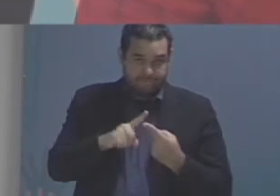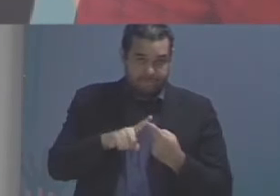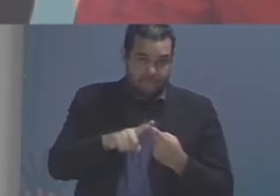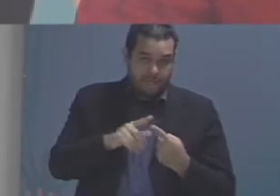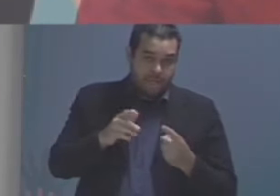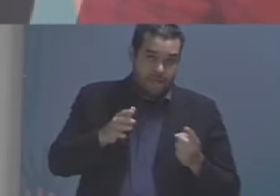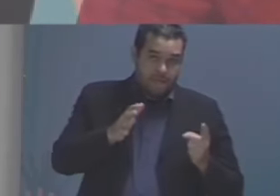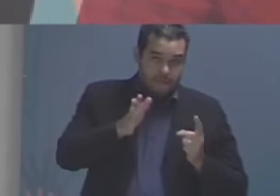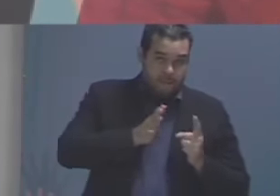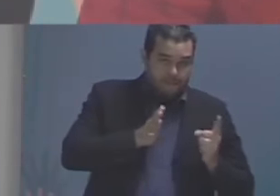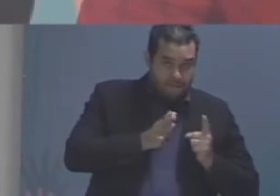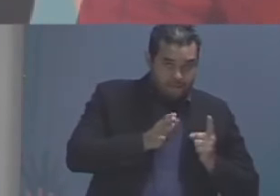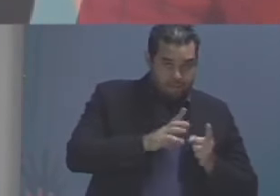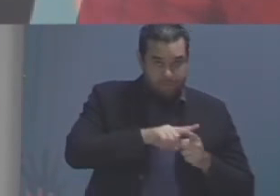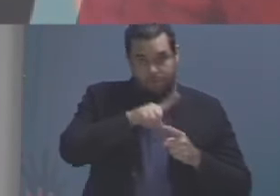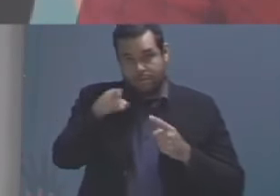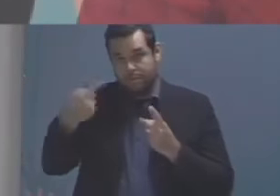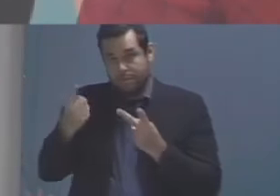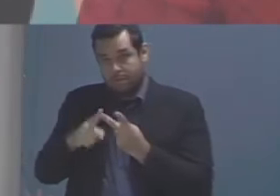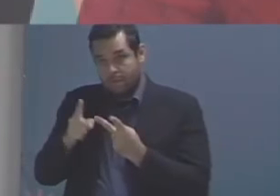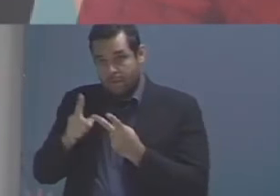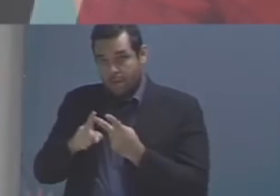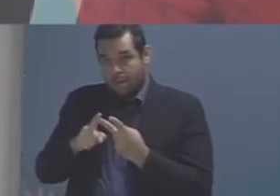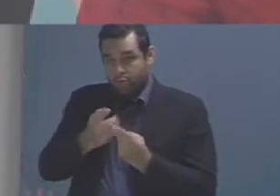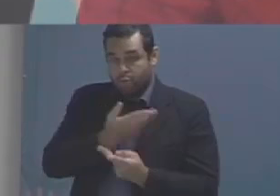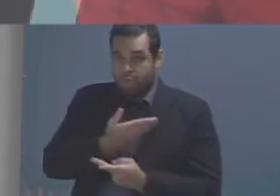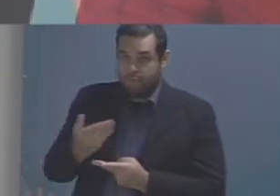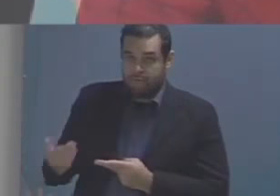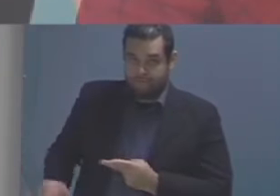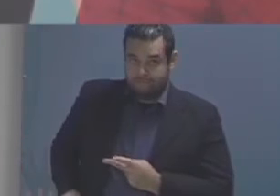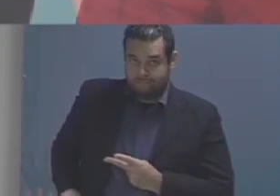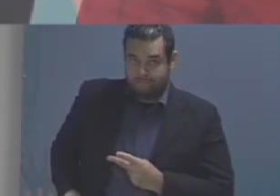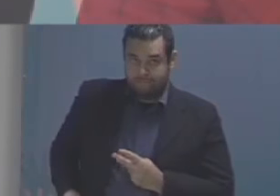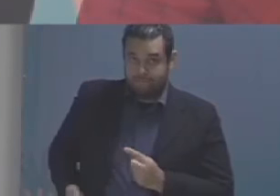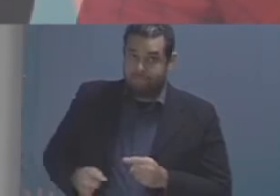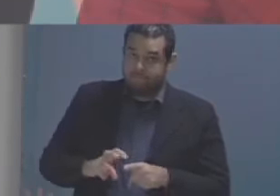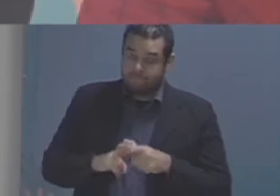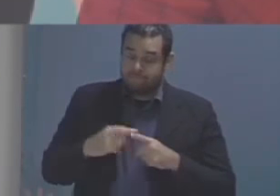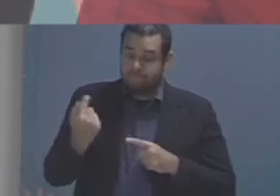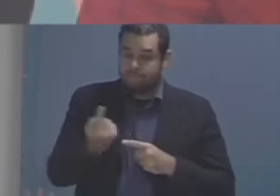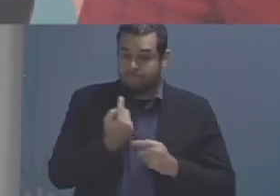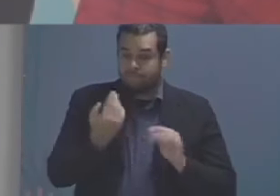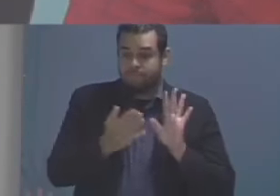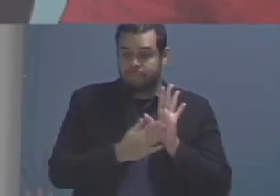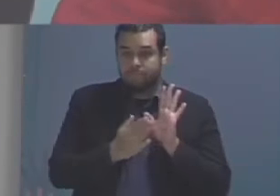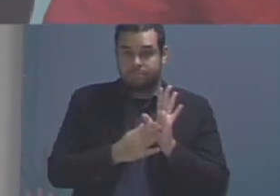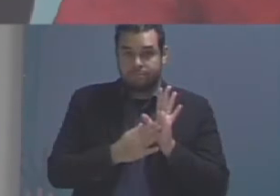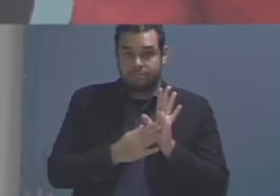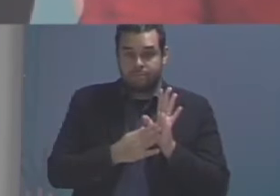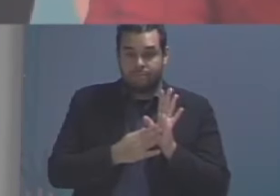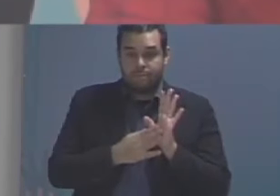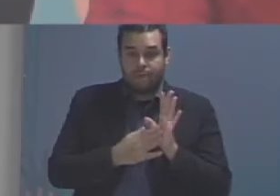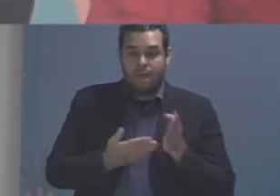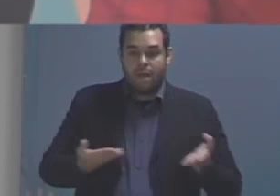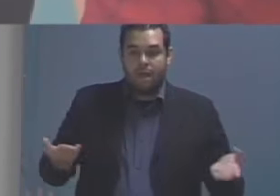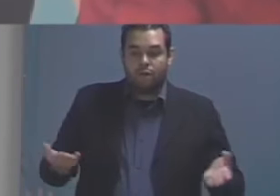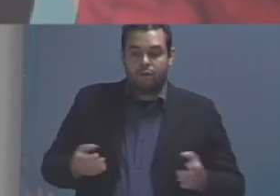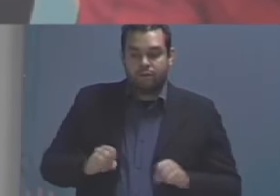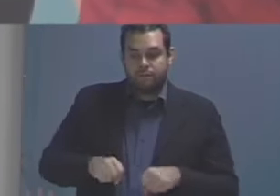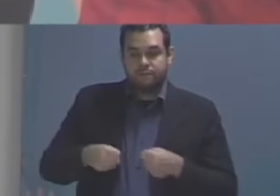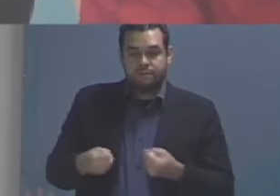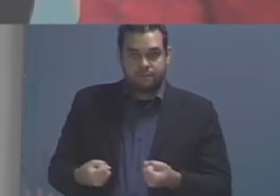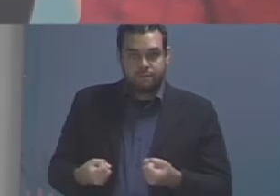setor privado e o psicólogo do setor público. Nós vimos pela proposta que a atual gestão tem